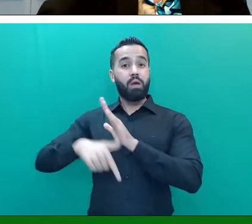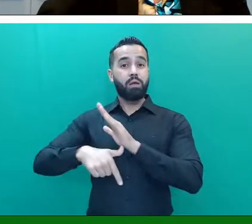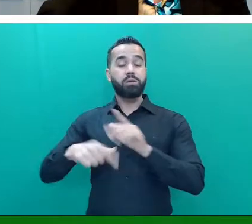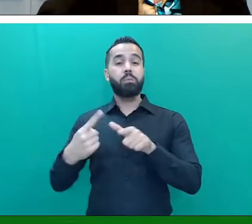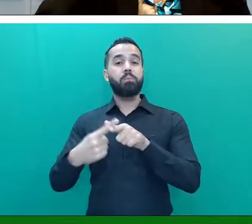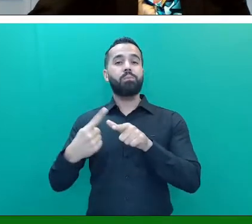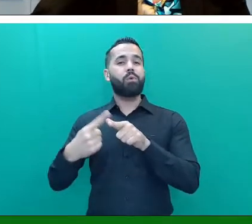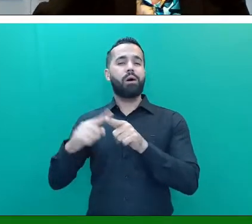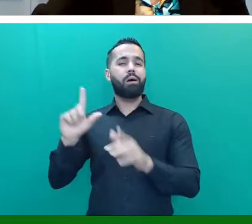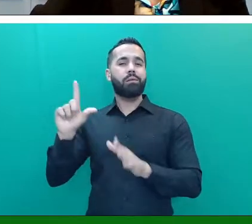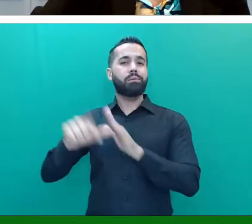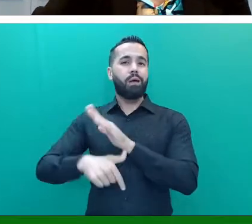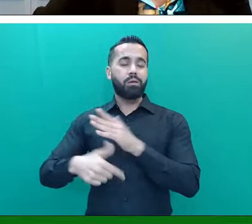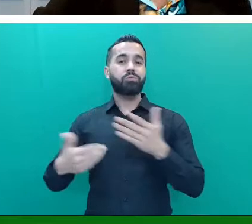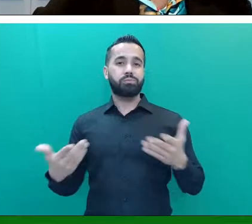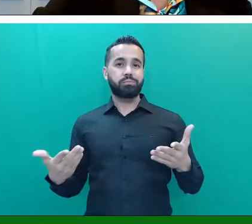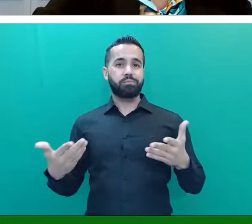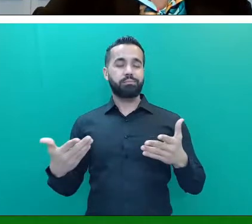queríamos.